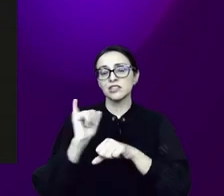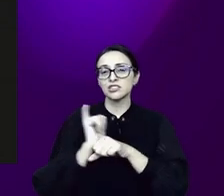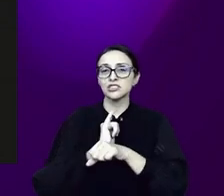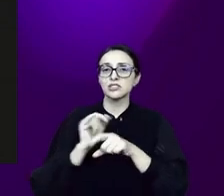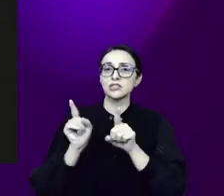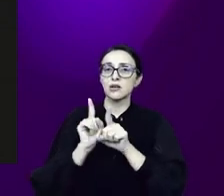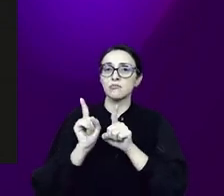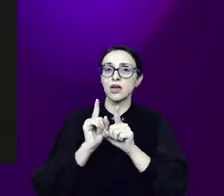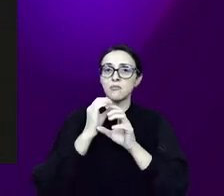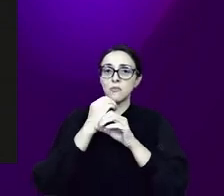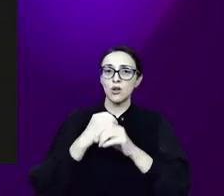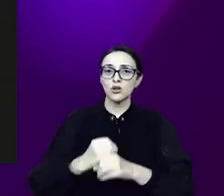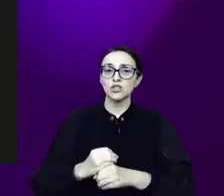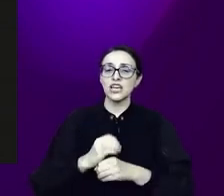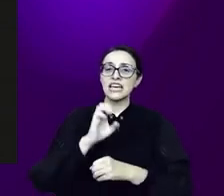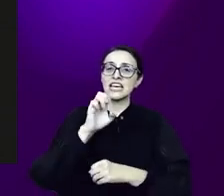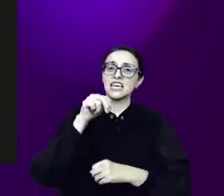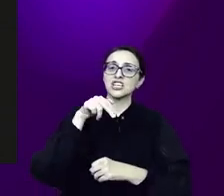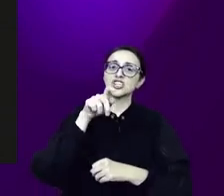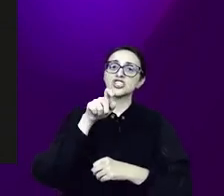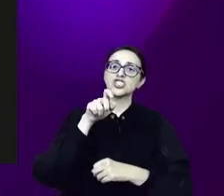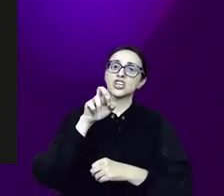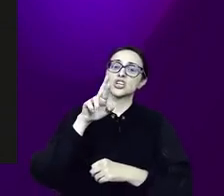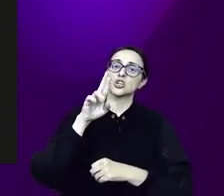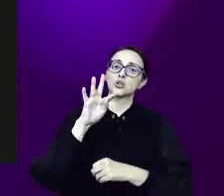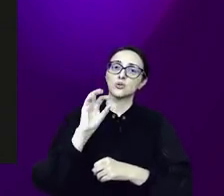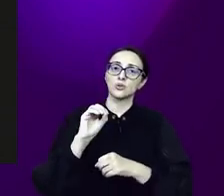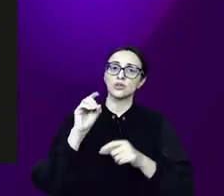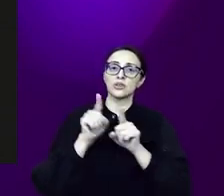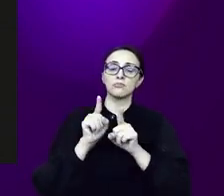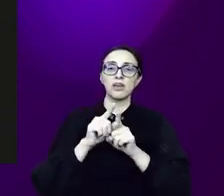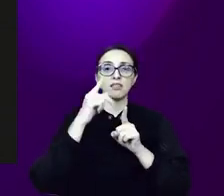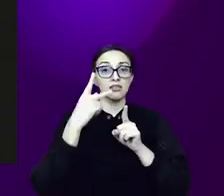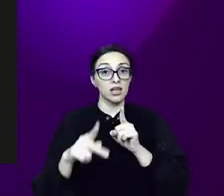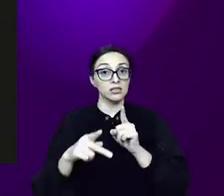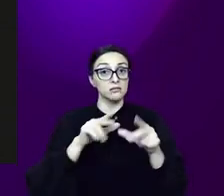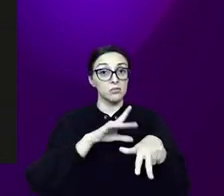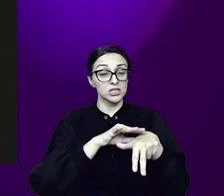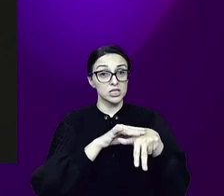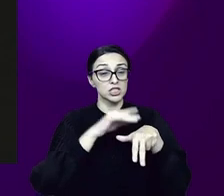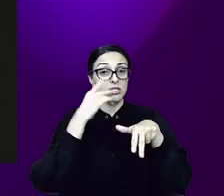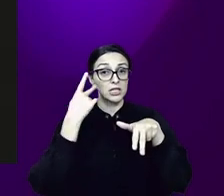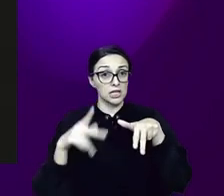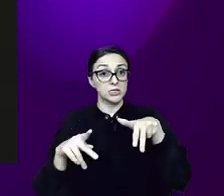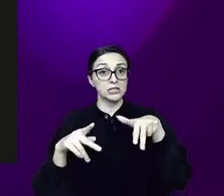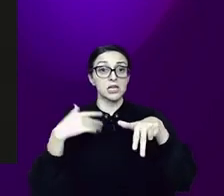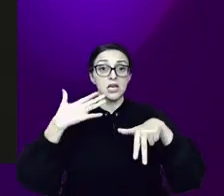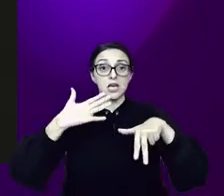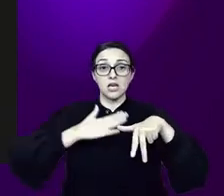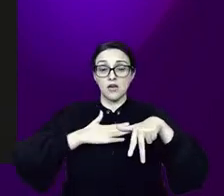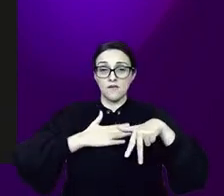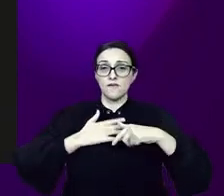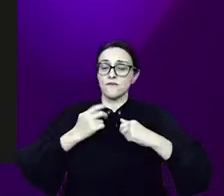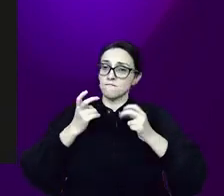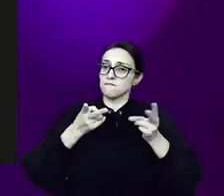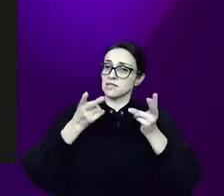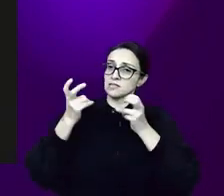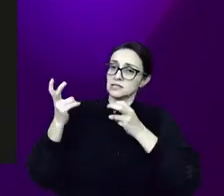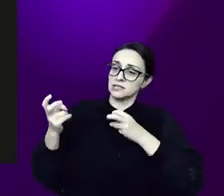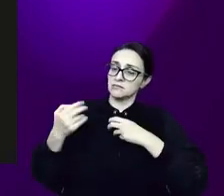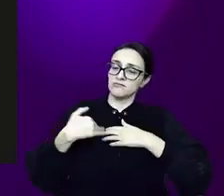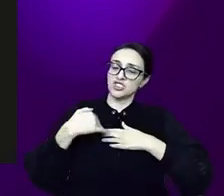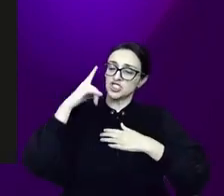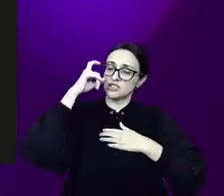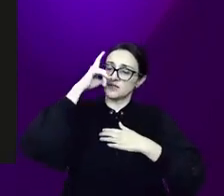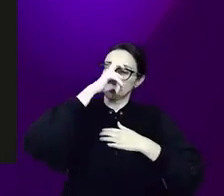compensação biológica através de enxerto, né? E nesse caso do paciente, ao meu ver, nesse momento, muito